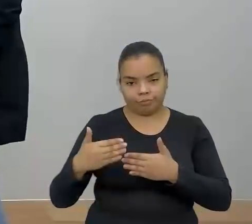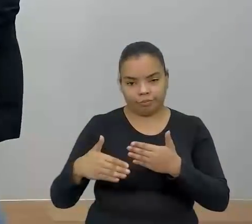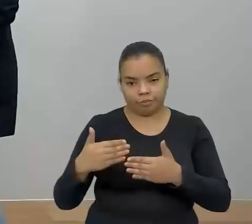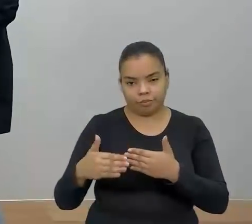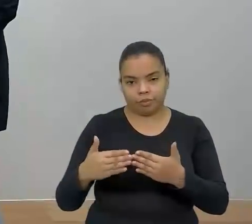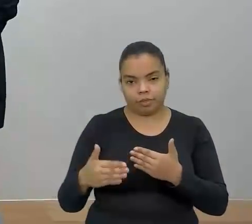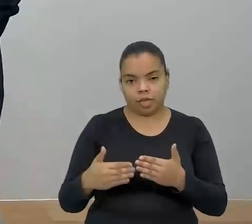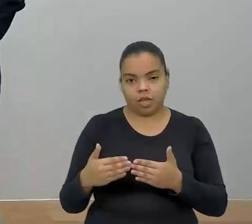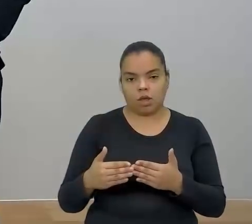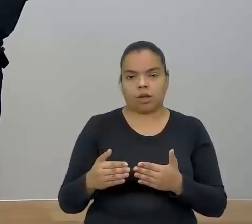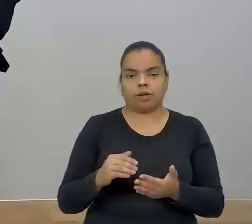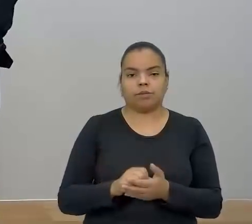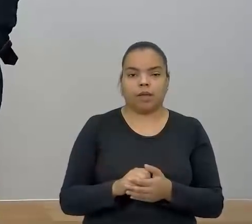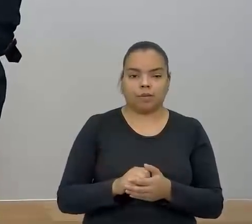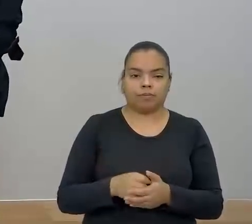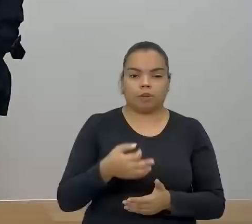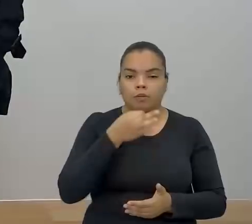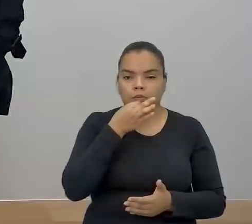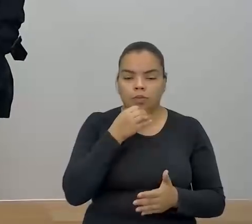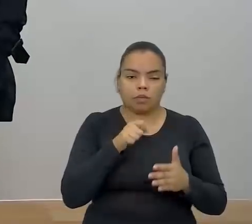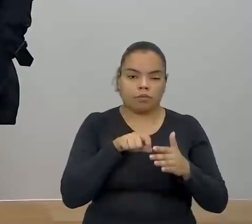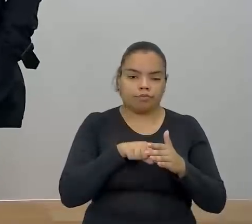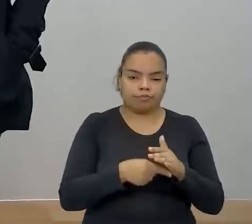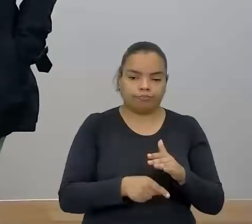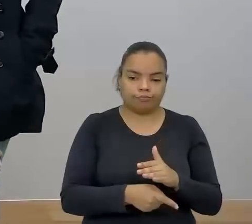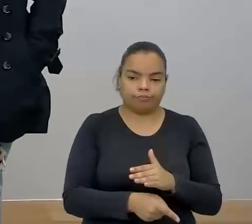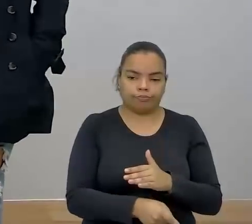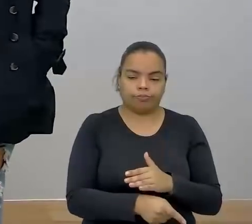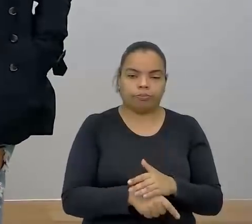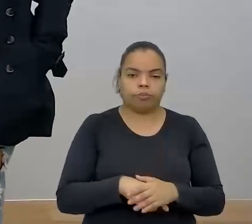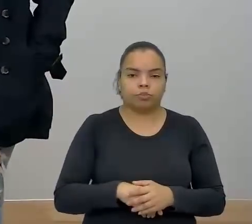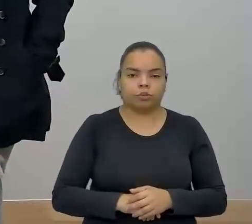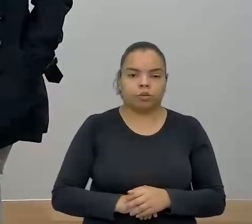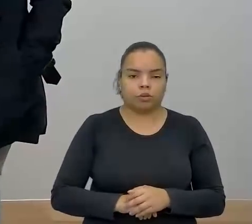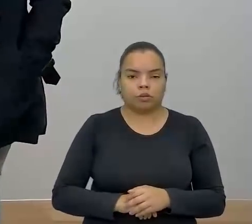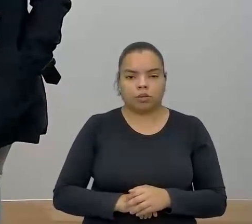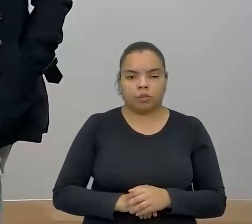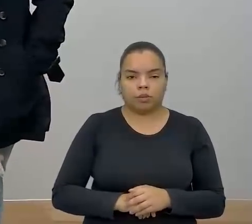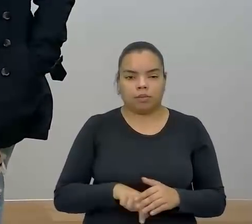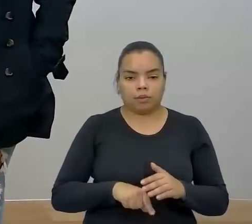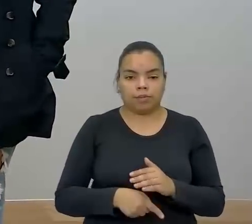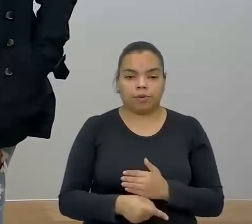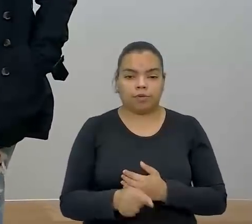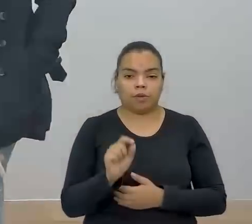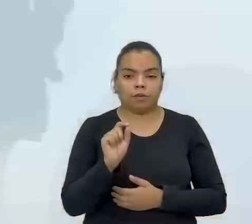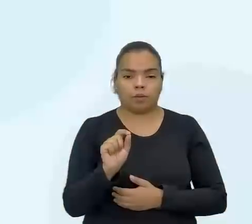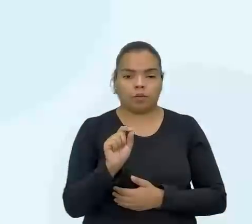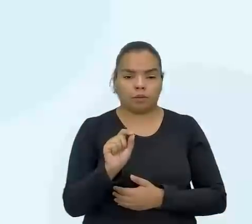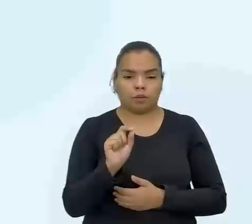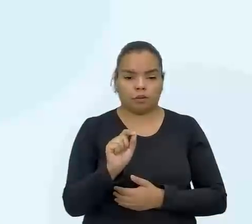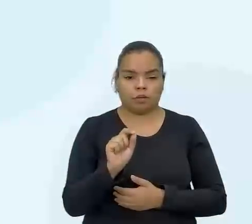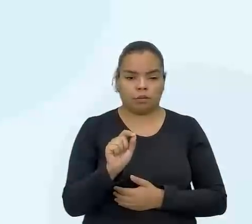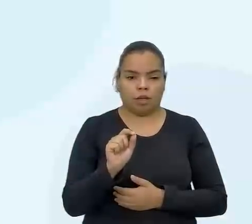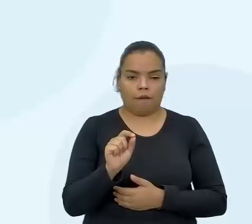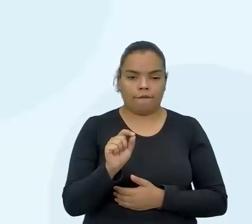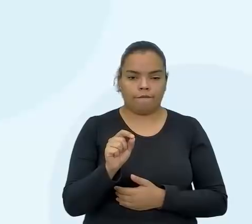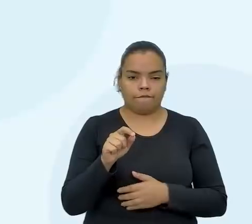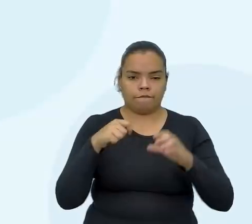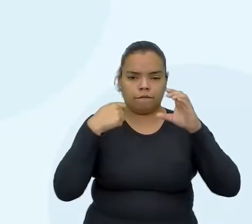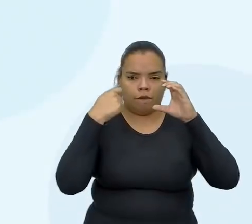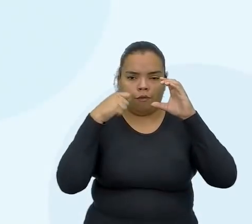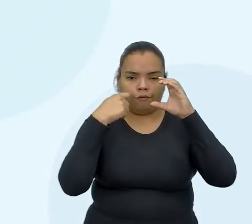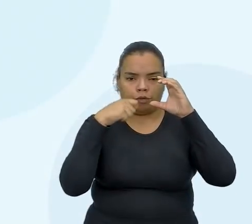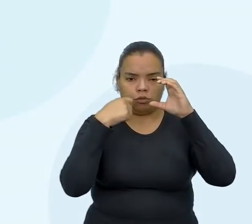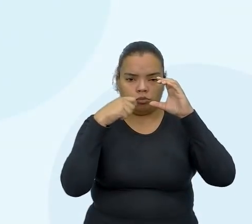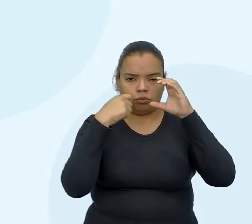fazer a nossa proposta de aprofundamento e de desdobramento, né? Para o aprofundamento, a gente tem como proposta que vocês